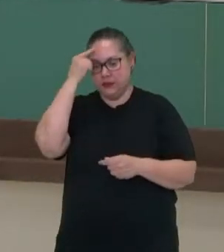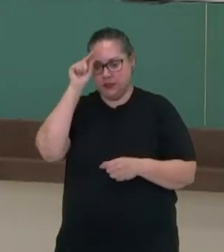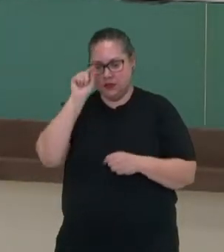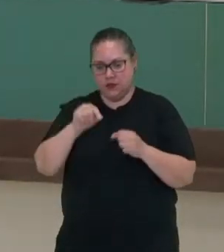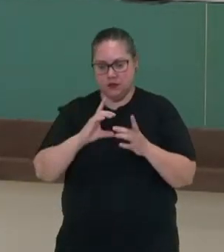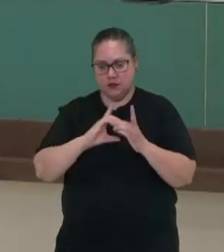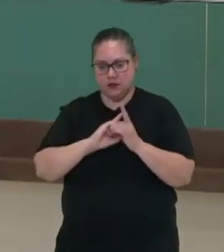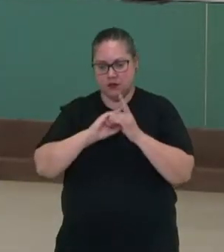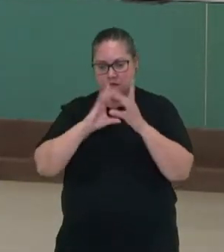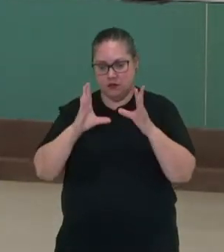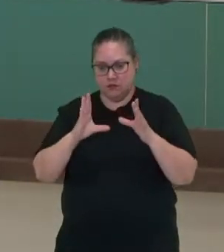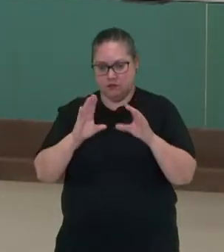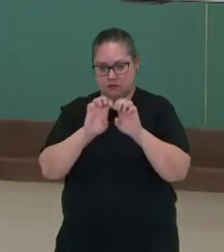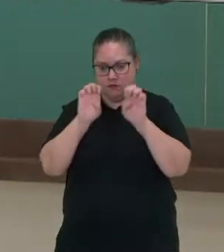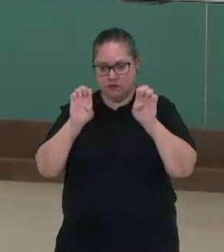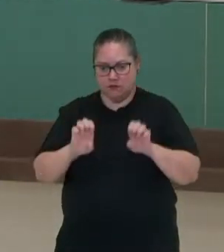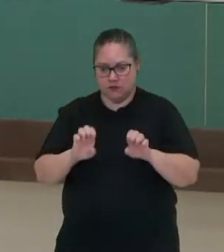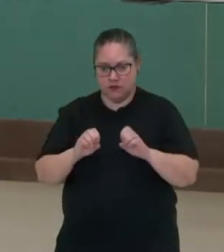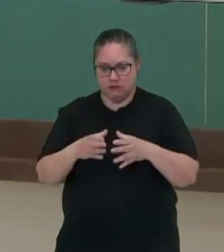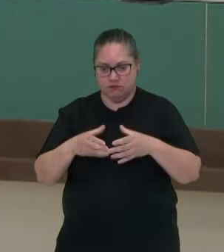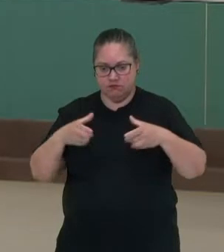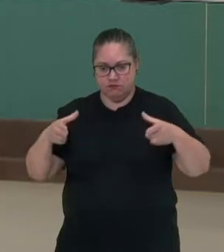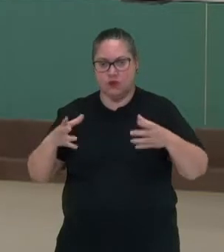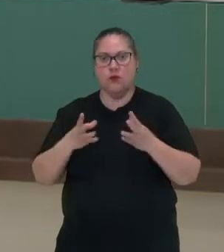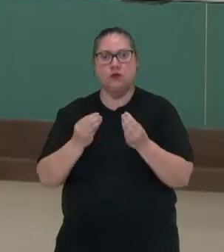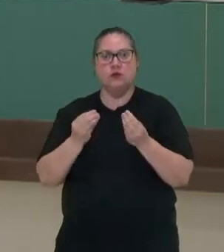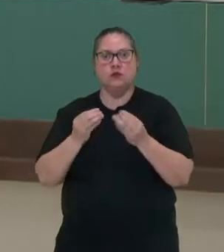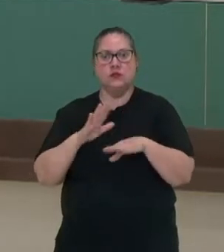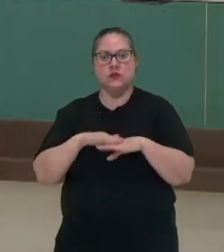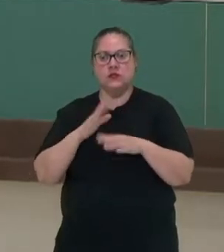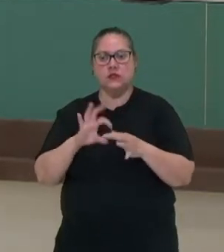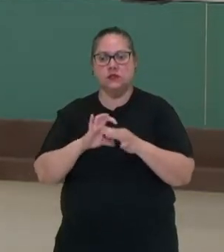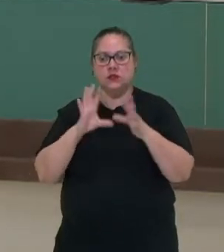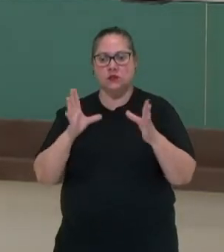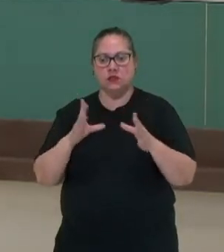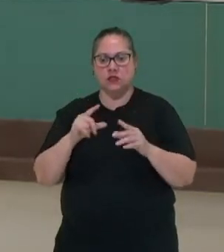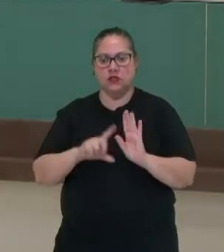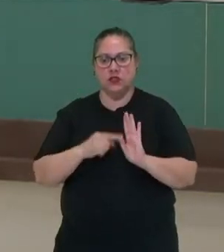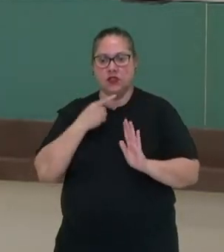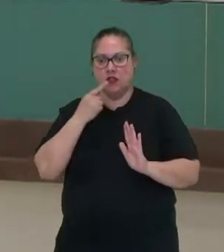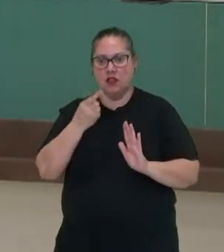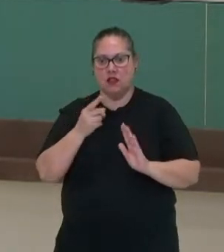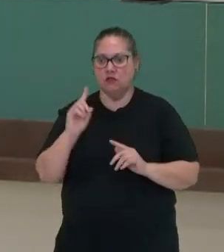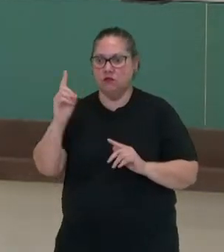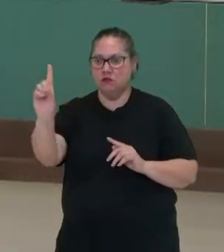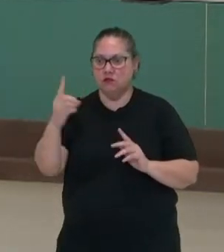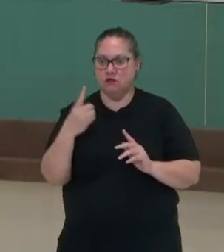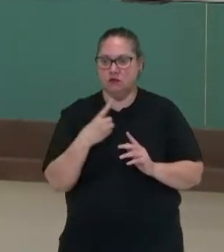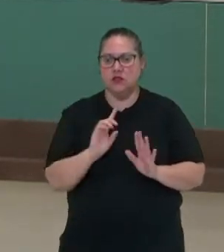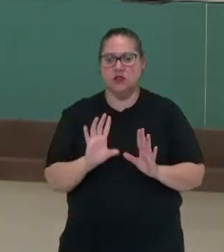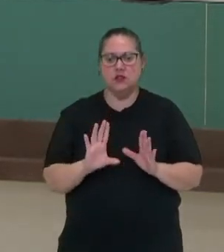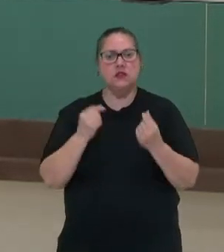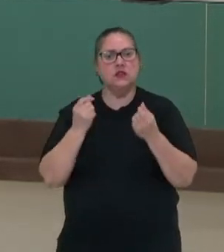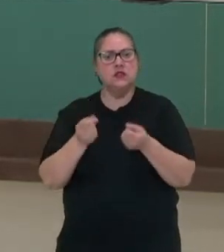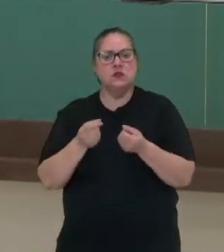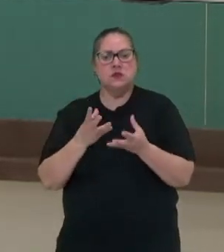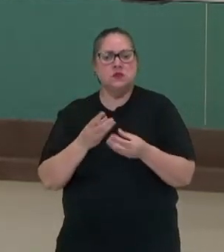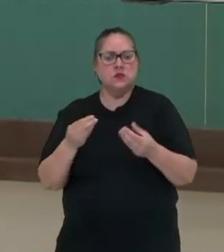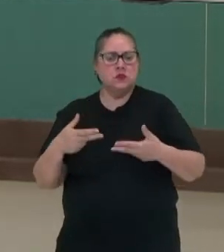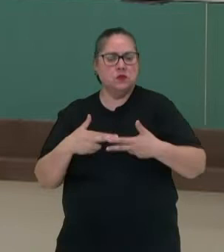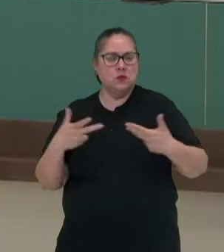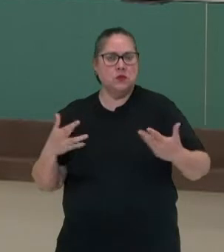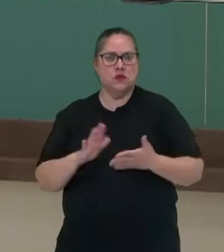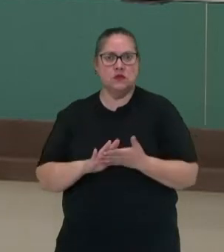a democracia ela é um sistema bastante amplo que, muito mais do que a liberdade de expressão, o direito de ir e vir, estabelece uma série